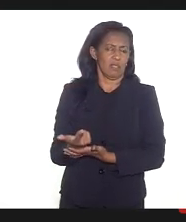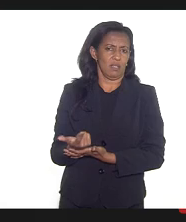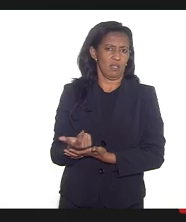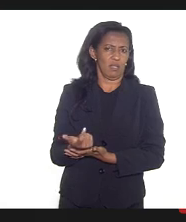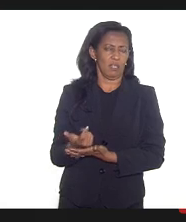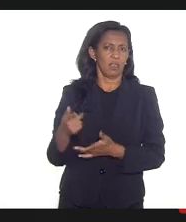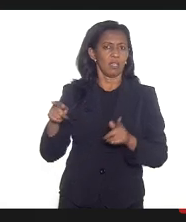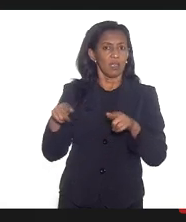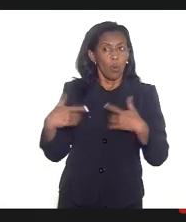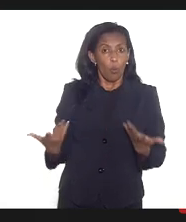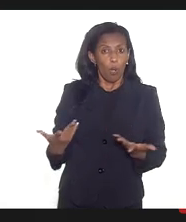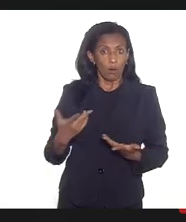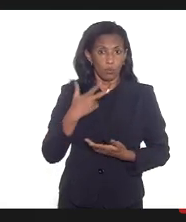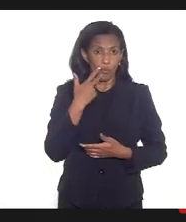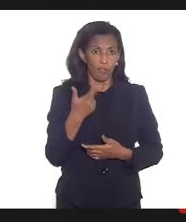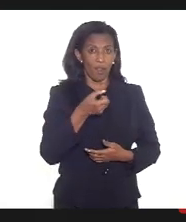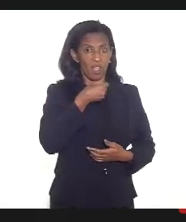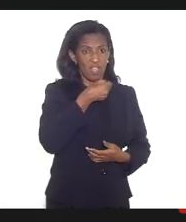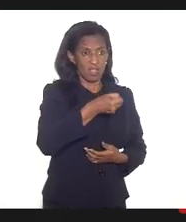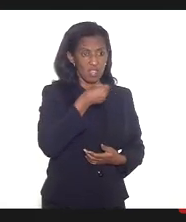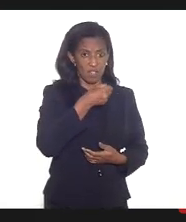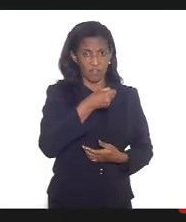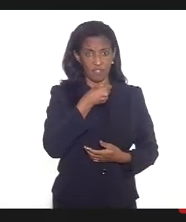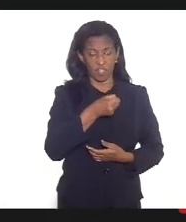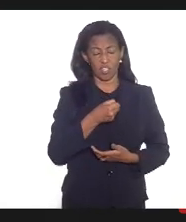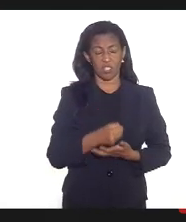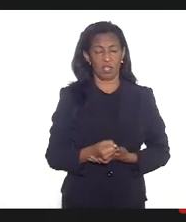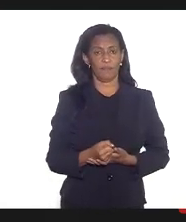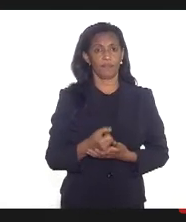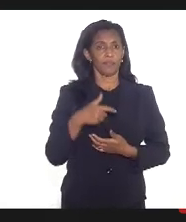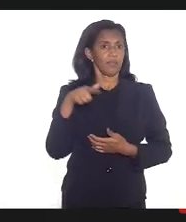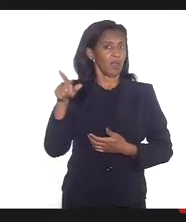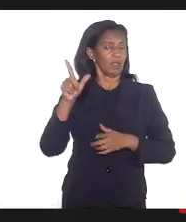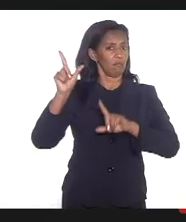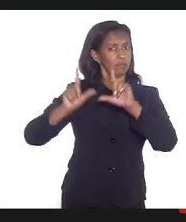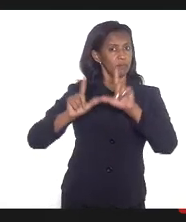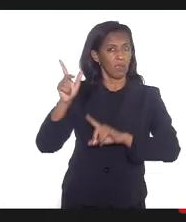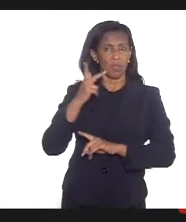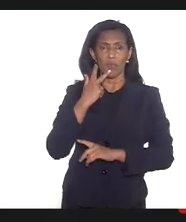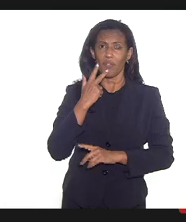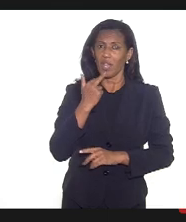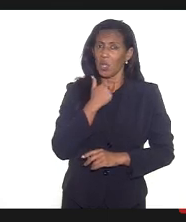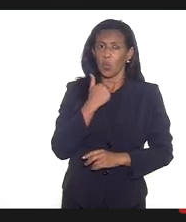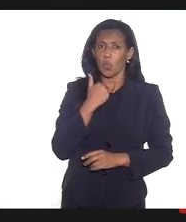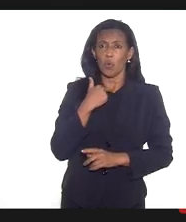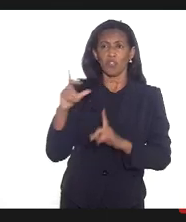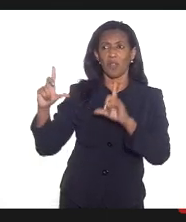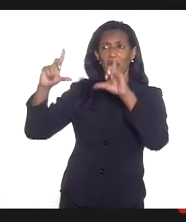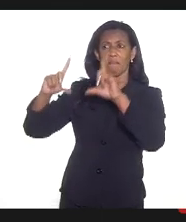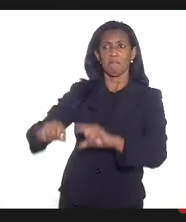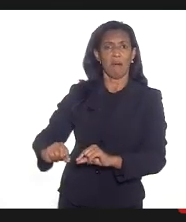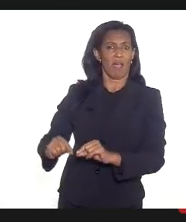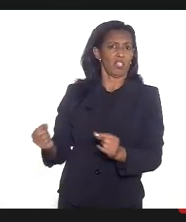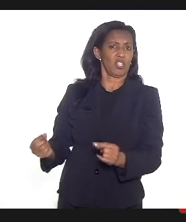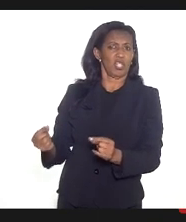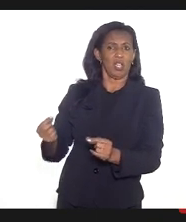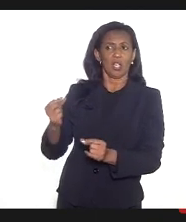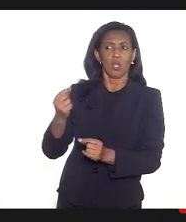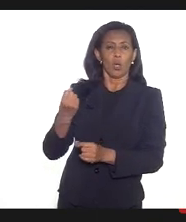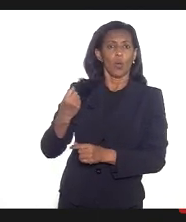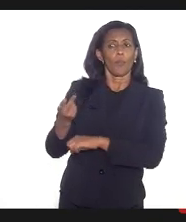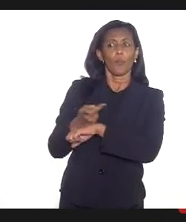gestantes e puérperas quando eu dei a entrevista com essa reportagem da crescer eu disse que não pode falar em baixo adesão não só poderia falar de baixa adesão